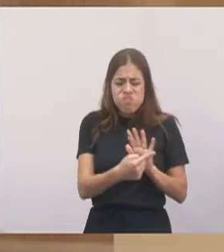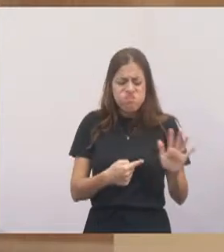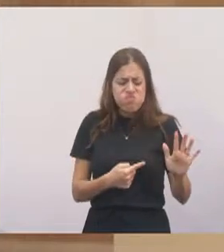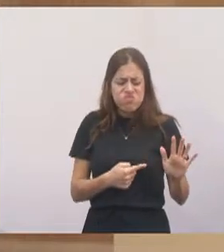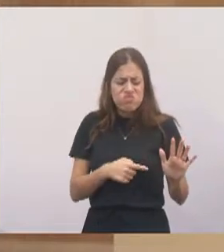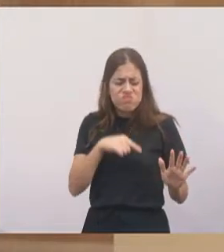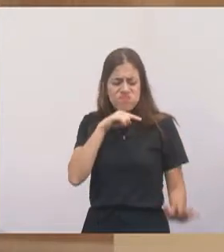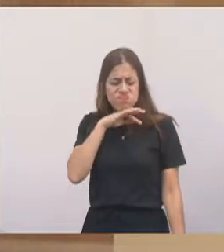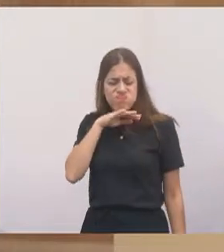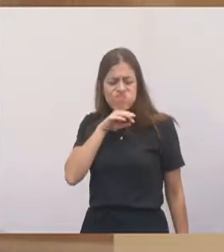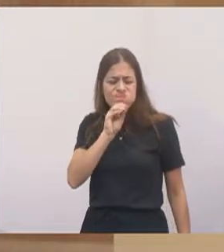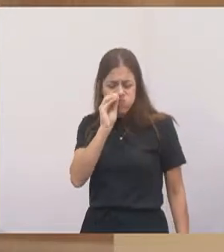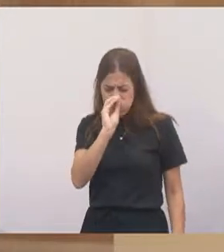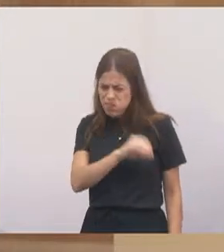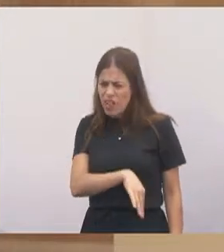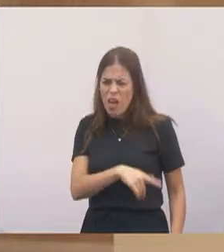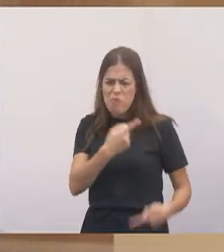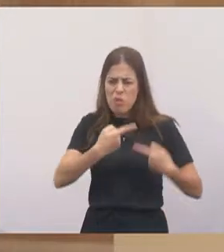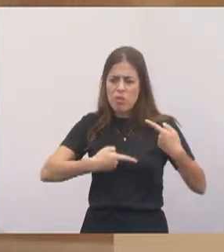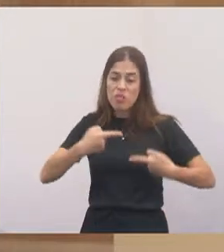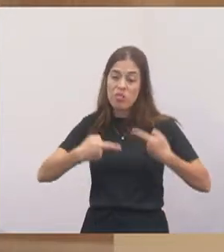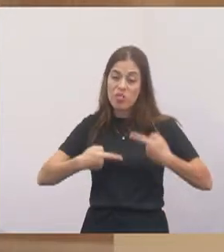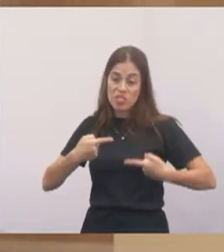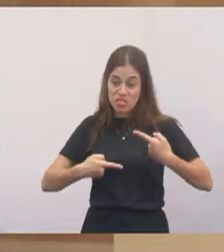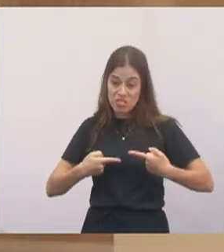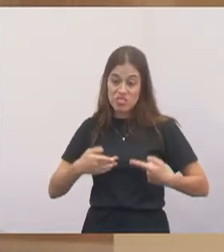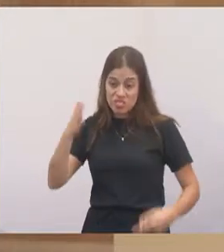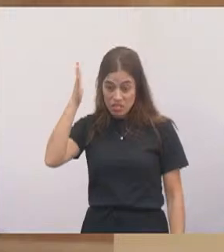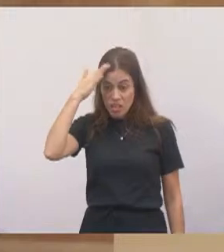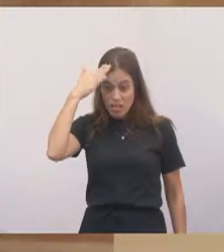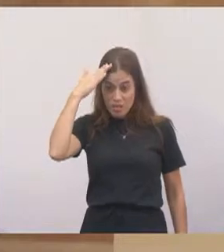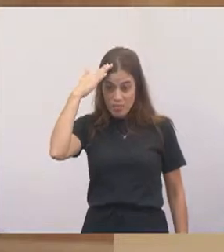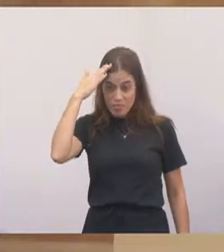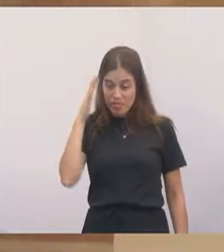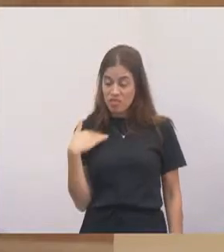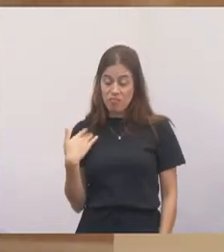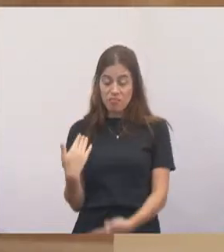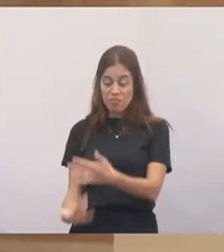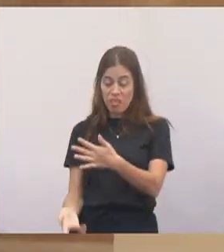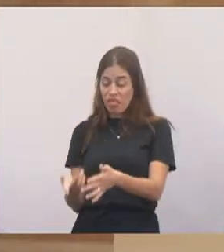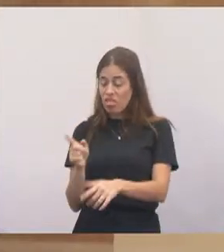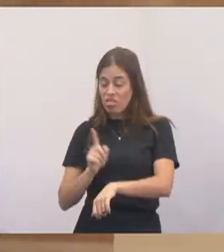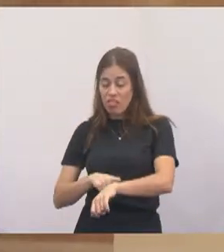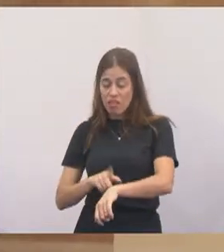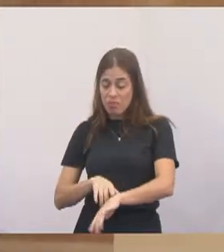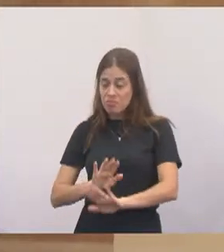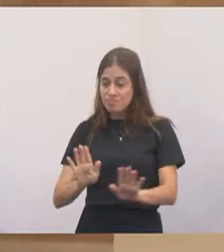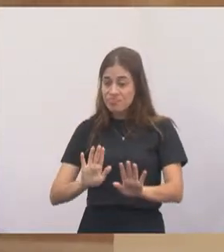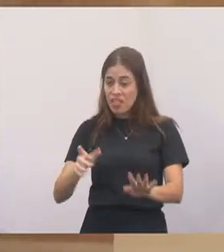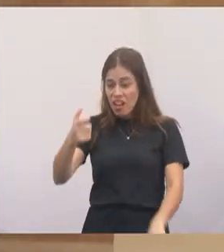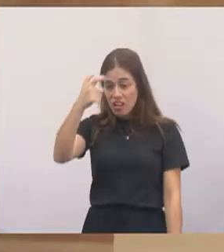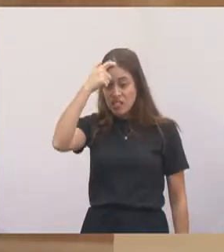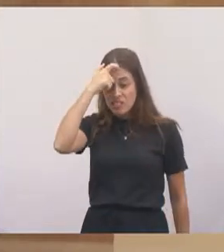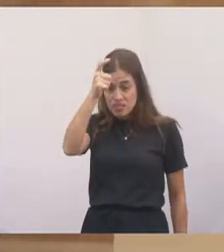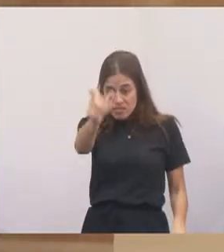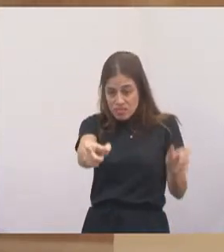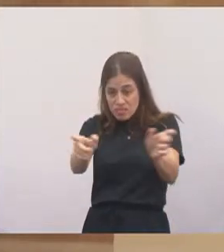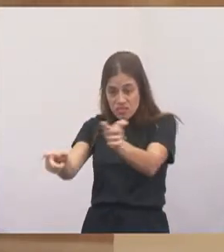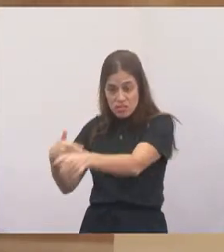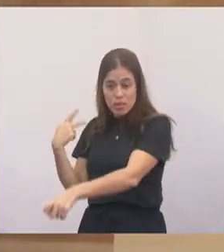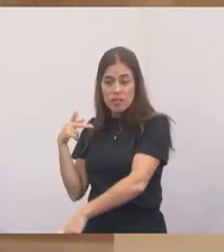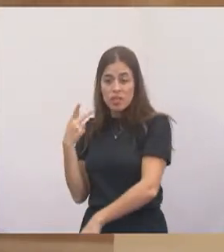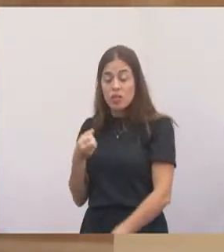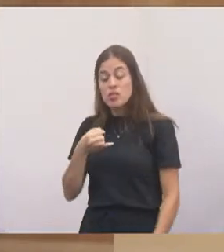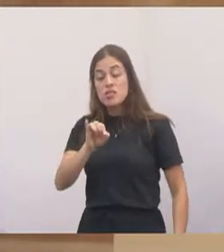tão assim político, eu acho, esse veto, sabe? Que eu não vou perder tempo em ler, não. Fica na consciência dos vereadores se